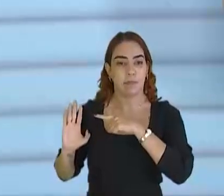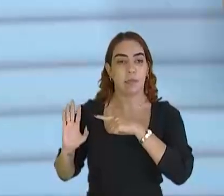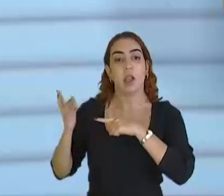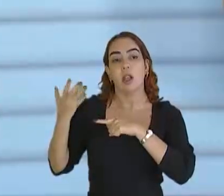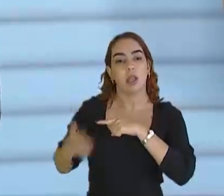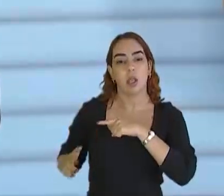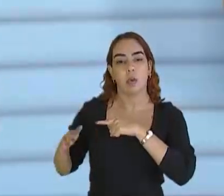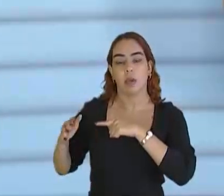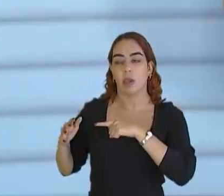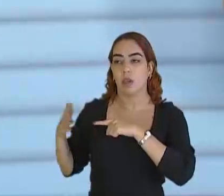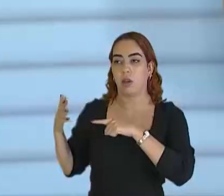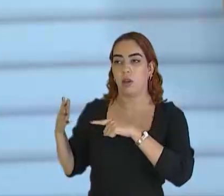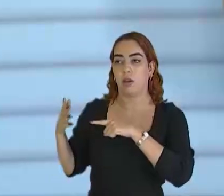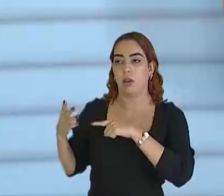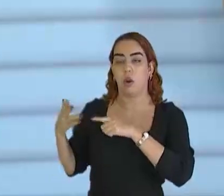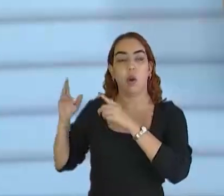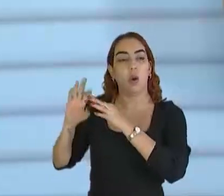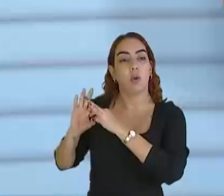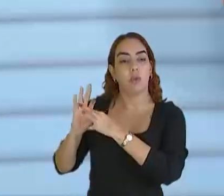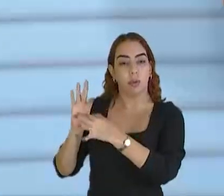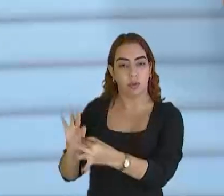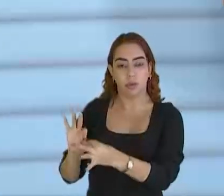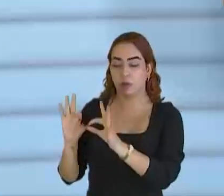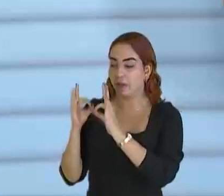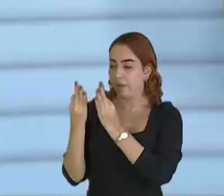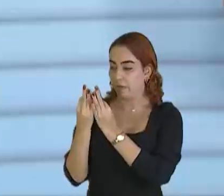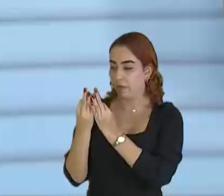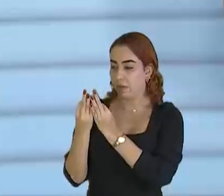o que a geração anterior fazia. Então, por exemplo,